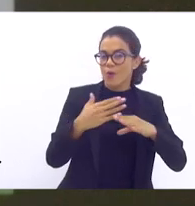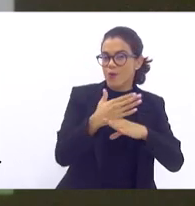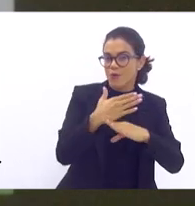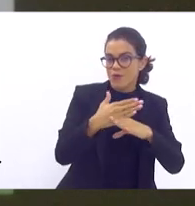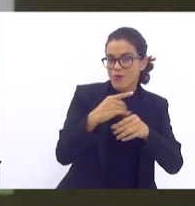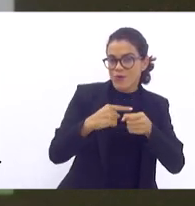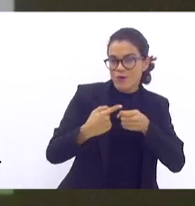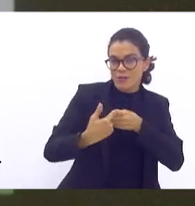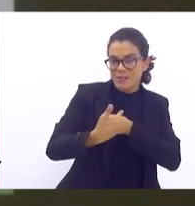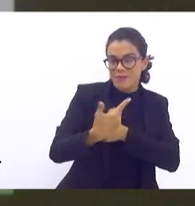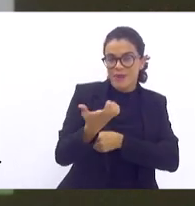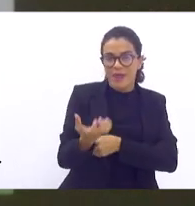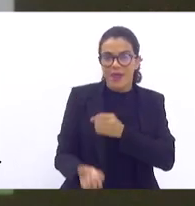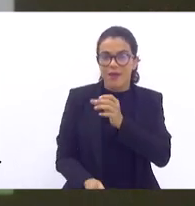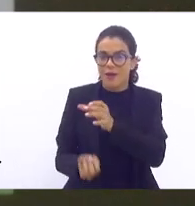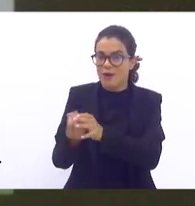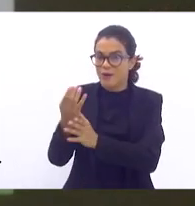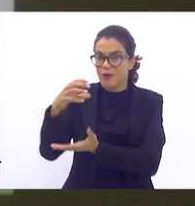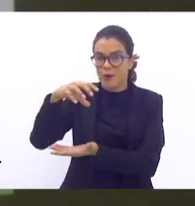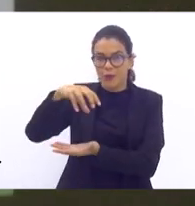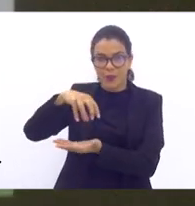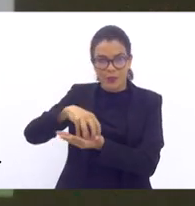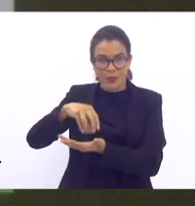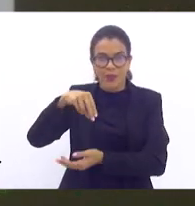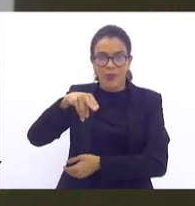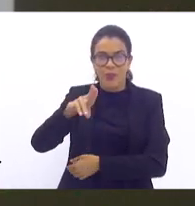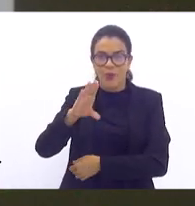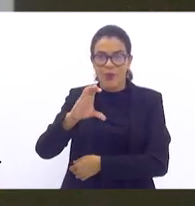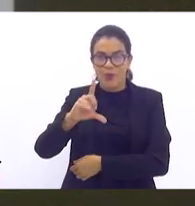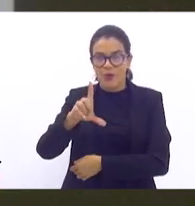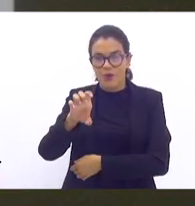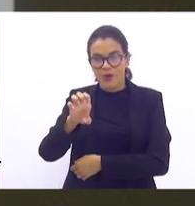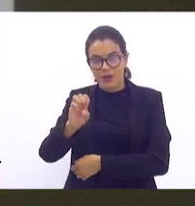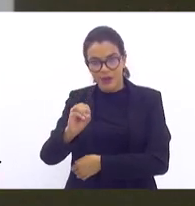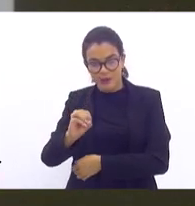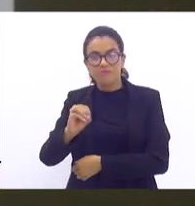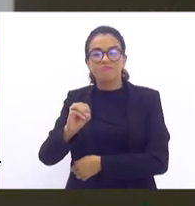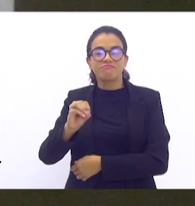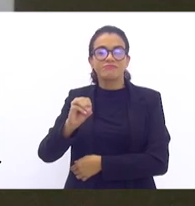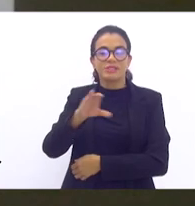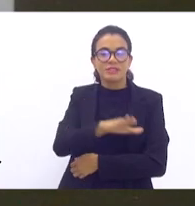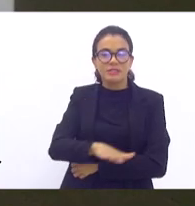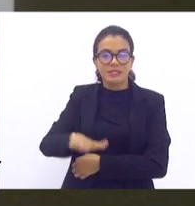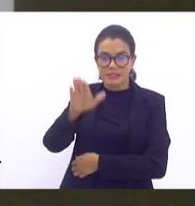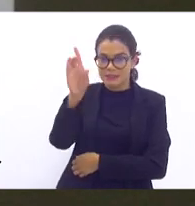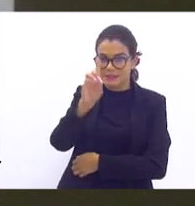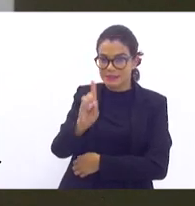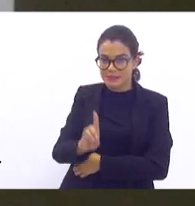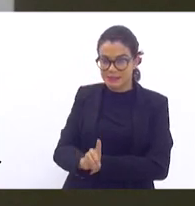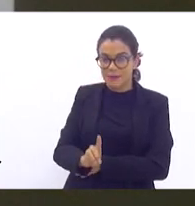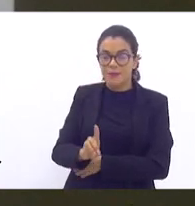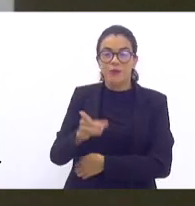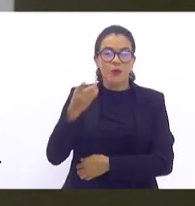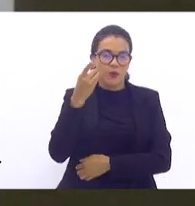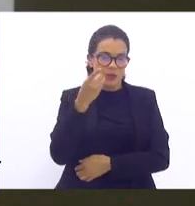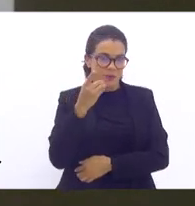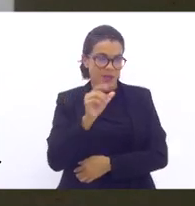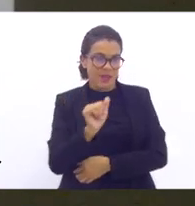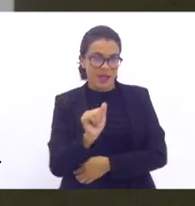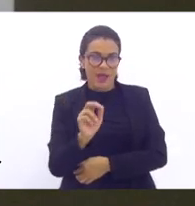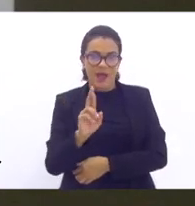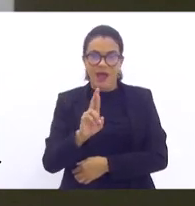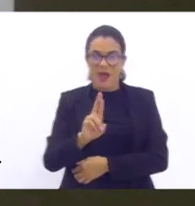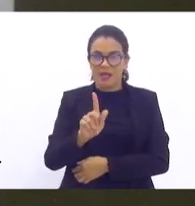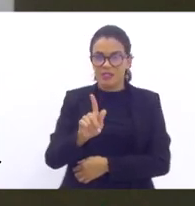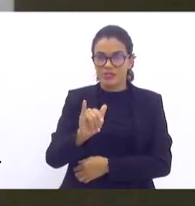construir o núcleo de atenção à criança com deficiência né o ministro o deputado de Deus já me disse que vai fazer